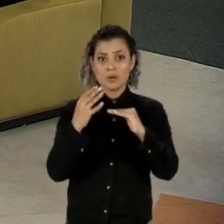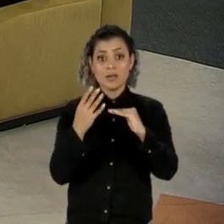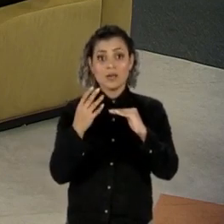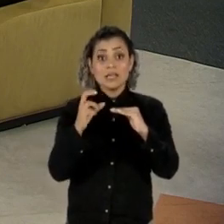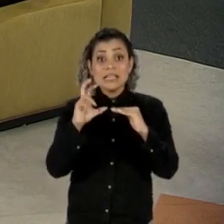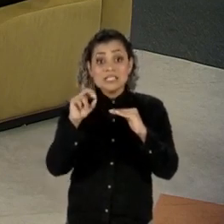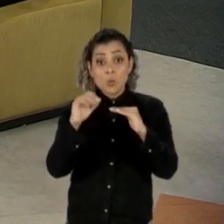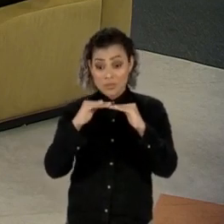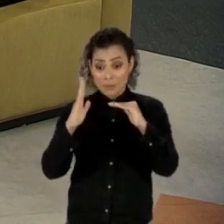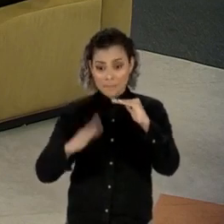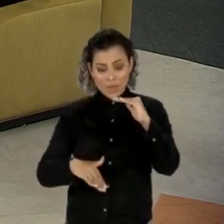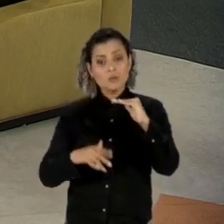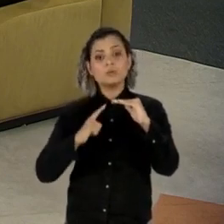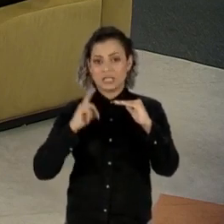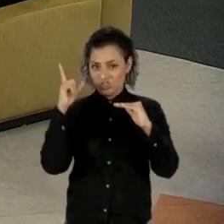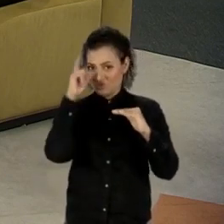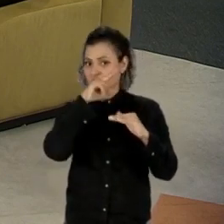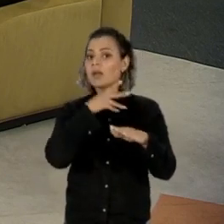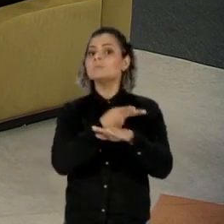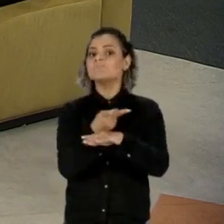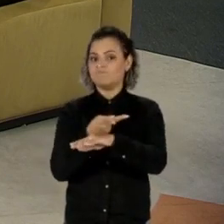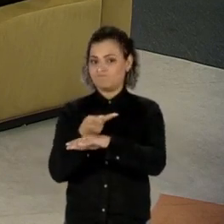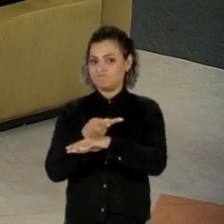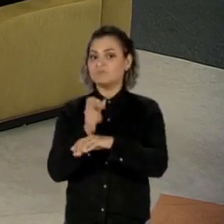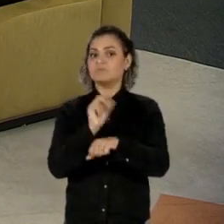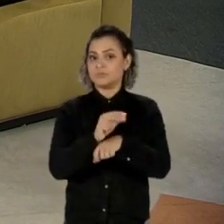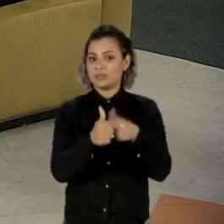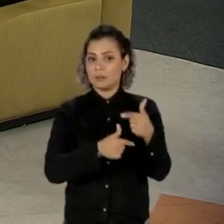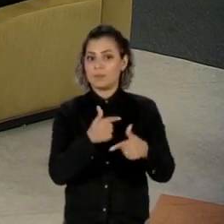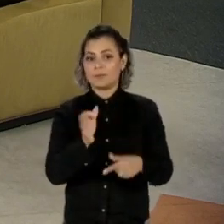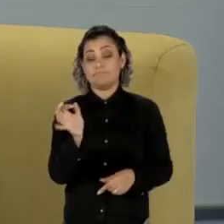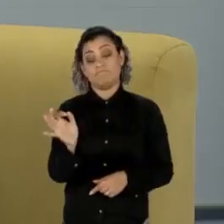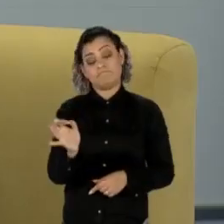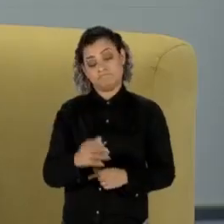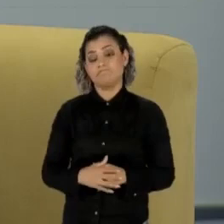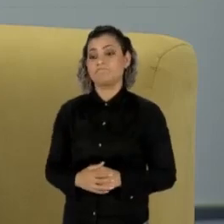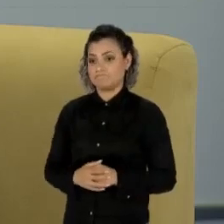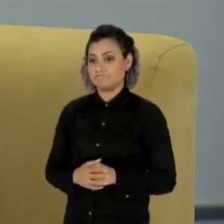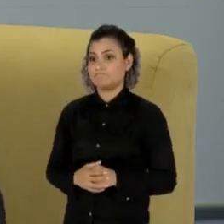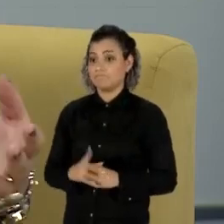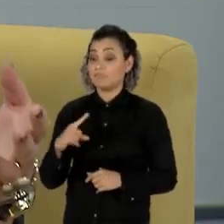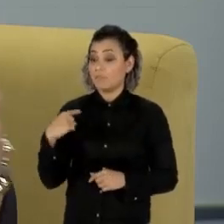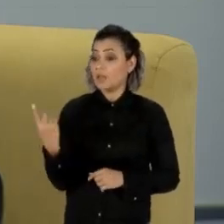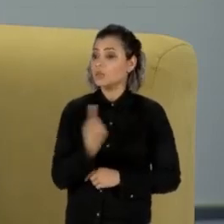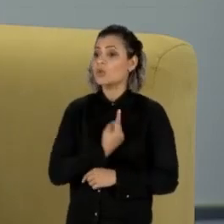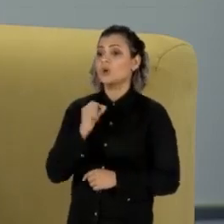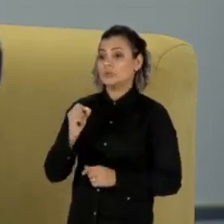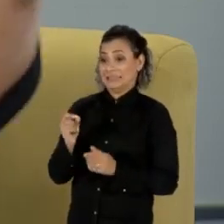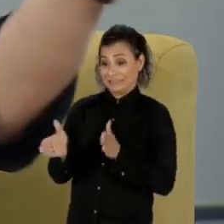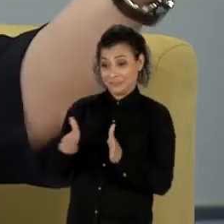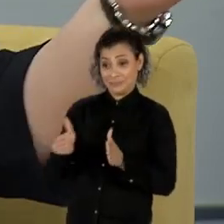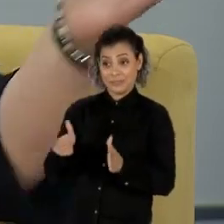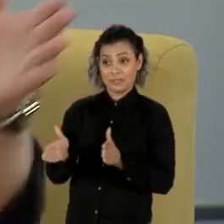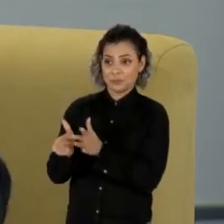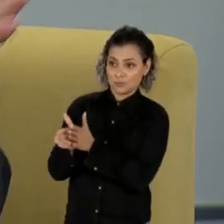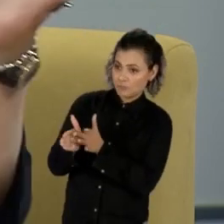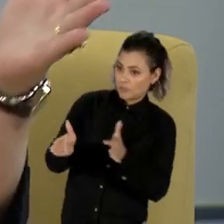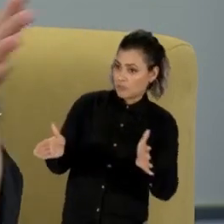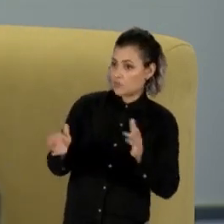50 anos já existe uma dificuldade nessa busca por emprego sem dúvida sem dúvida nós estamos passando exatamente